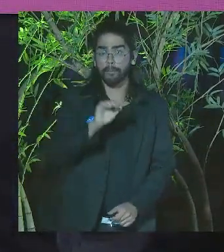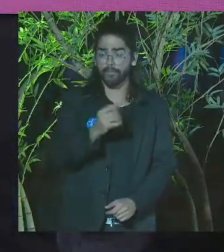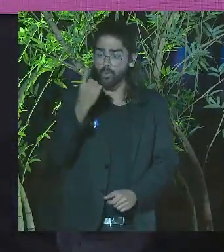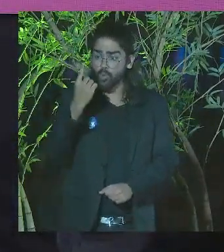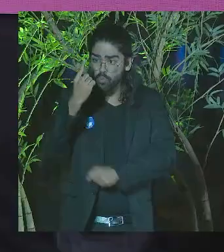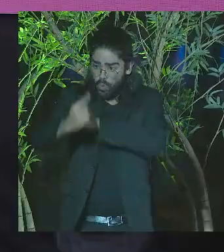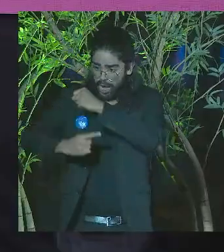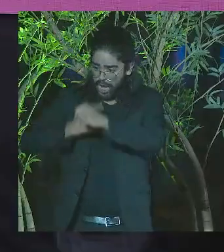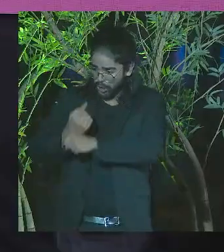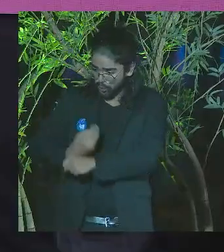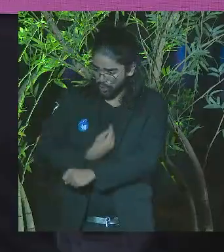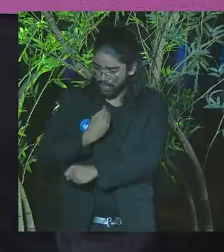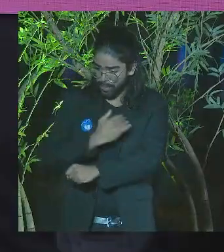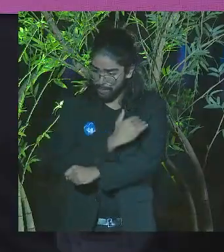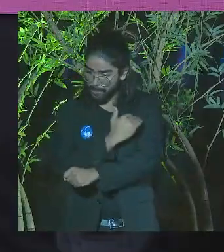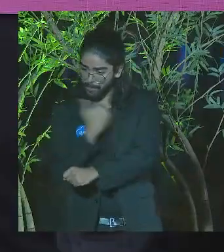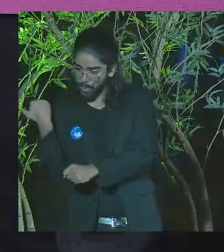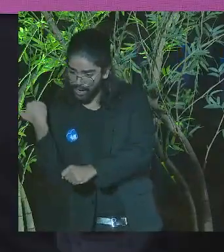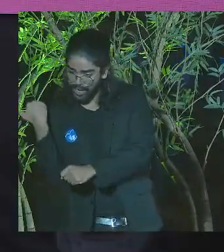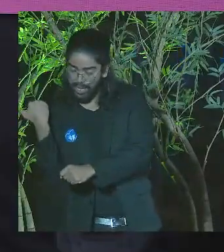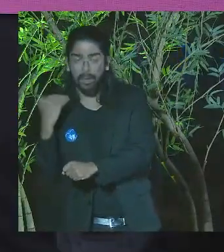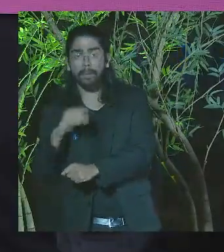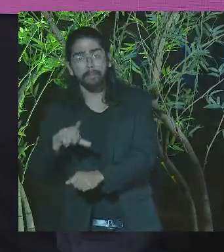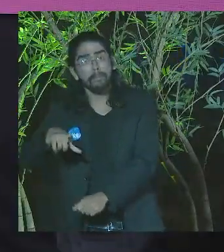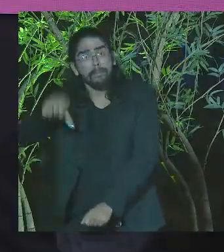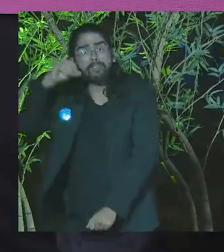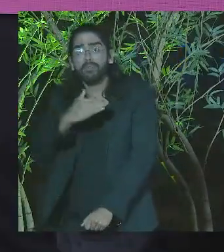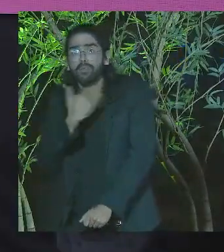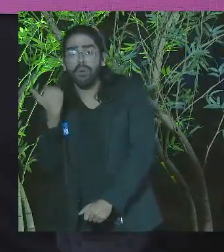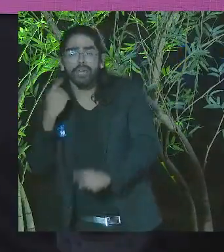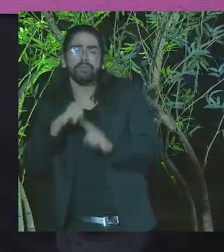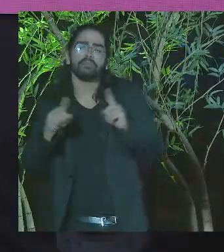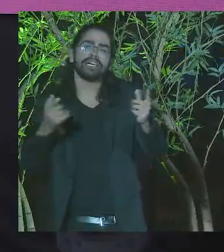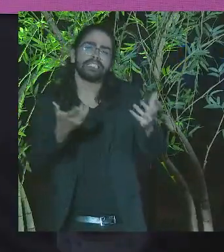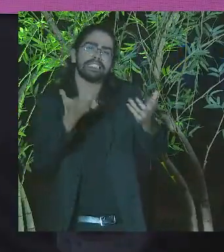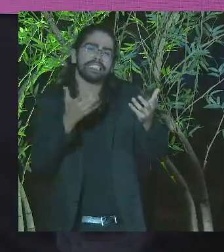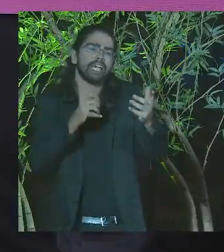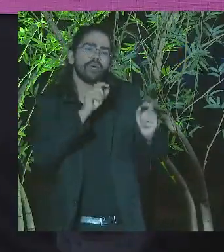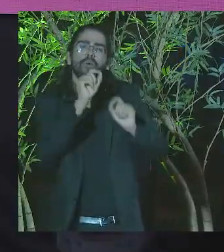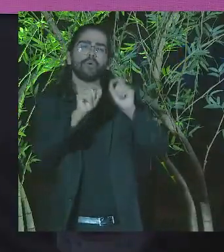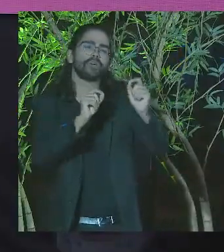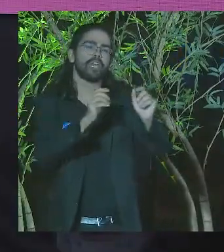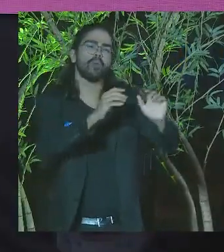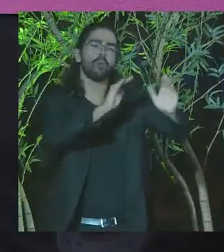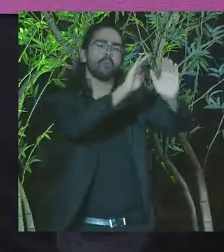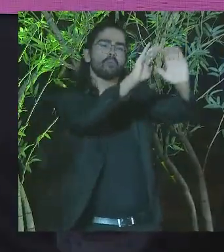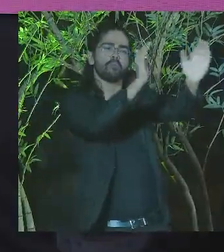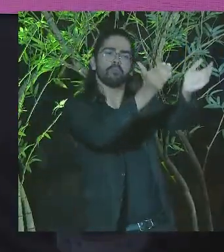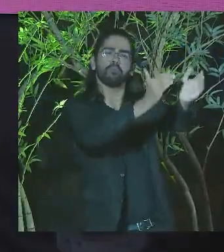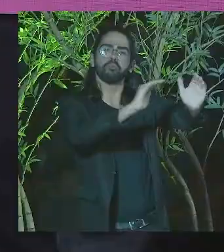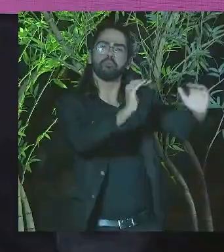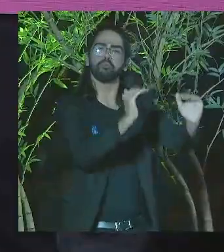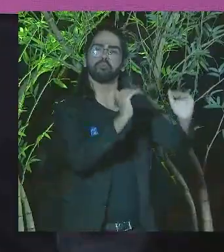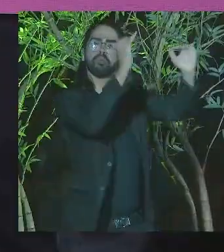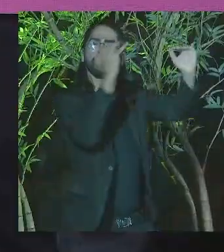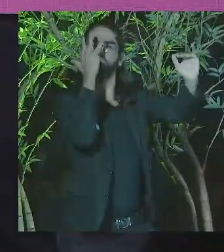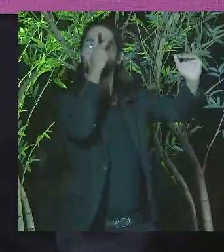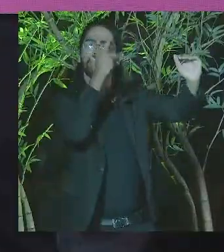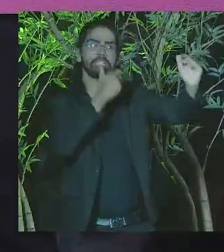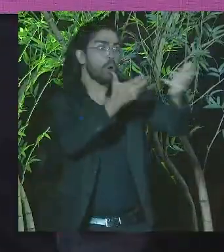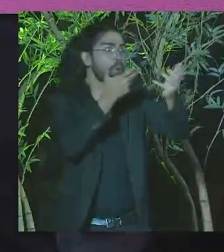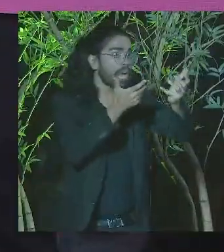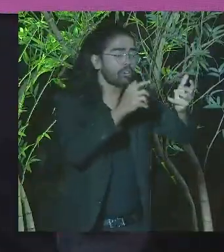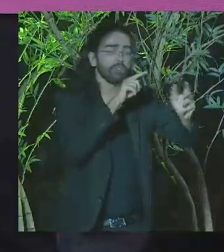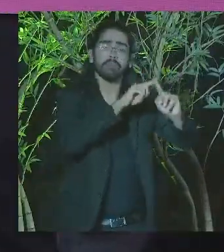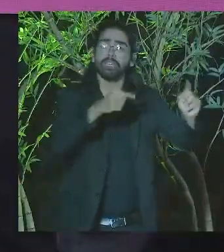esse período, elas fizessem procedimentos estéticos que as aproximassem desse tal padrão inalcançável de beleza.